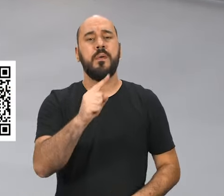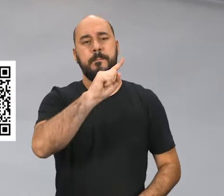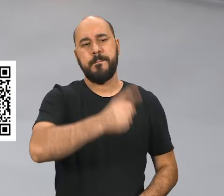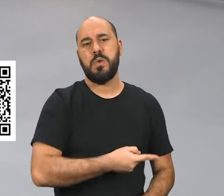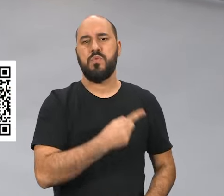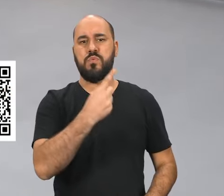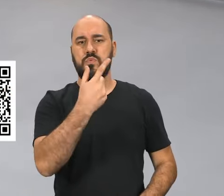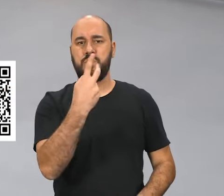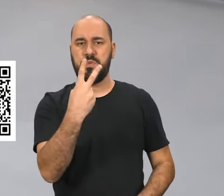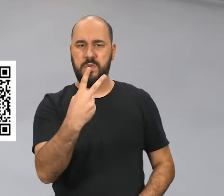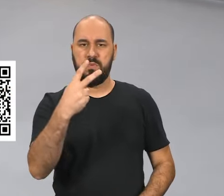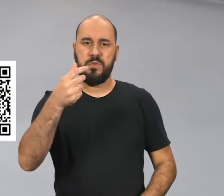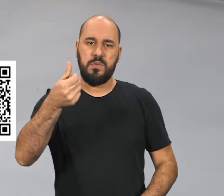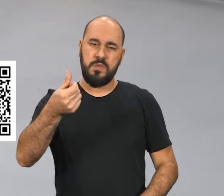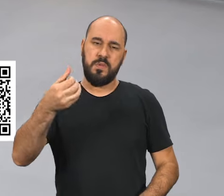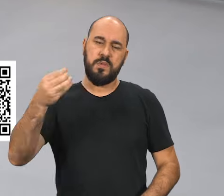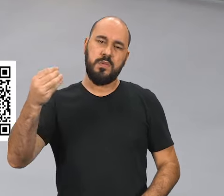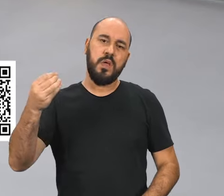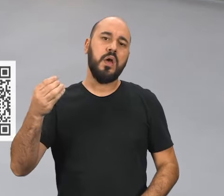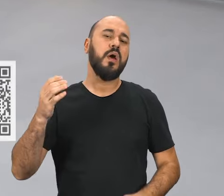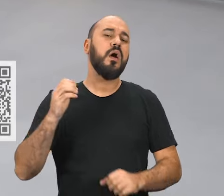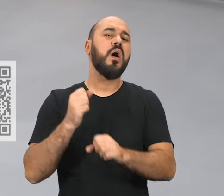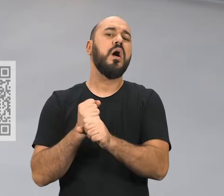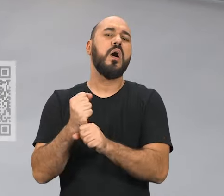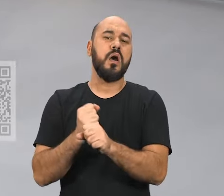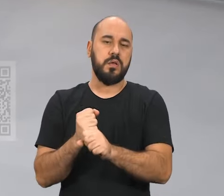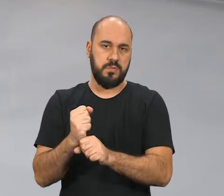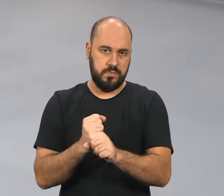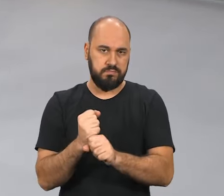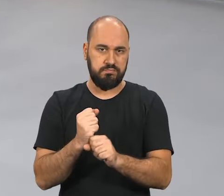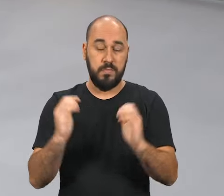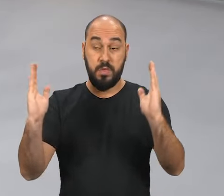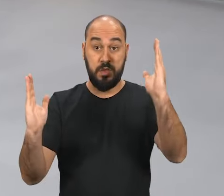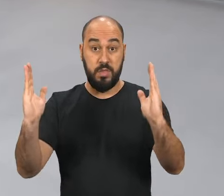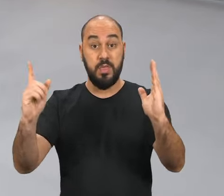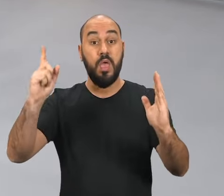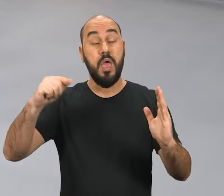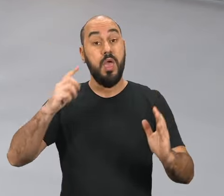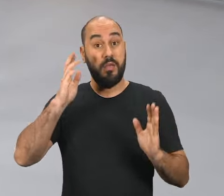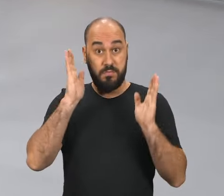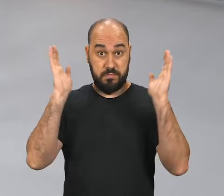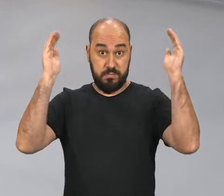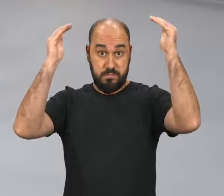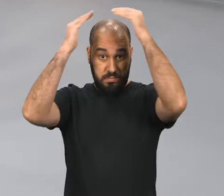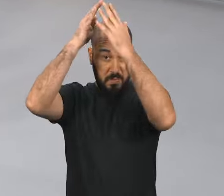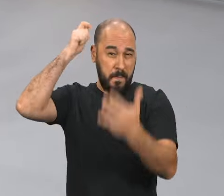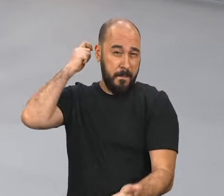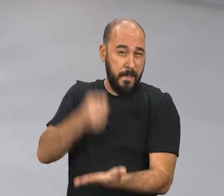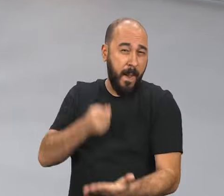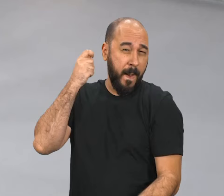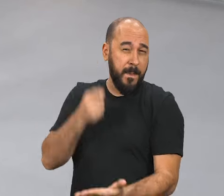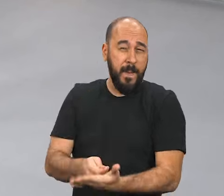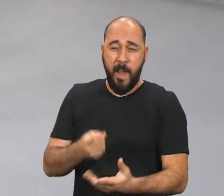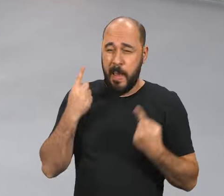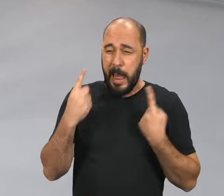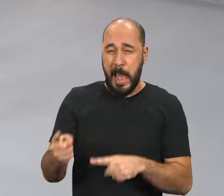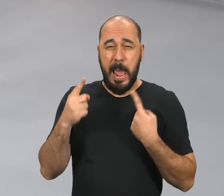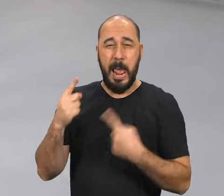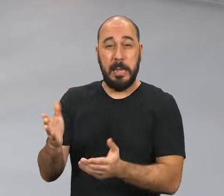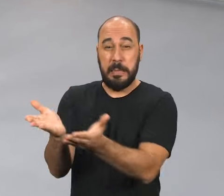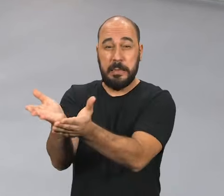dar 1260 anos. Esse período foi o período da supremacia papal, da Santa Inquisição,